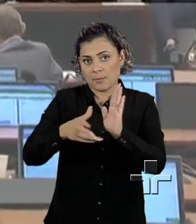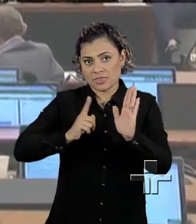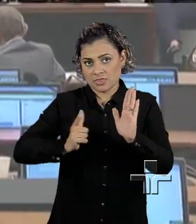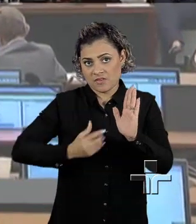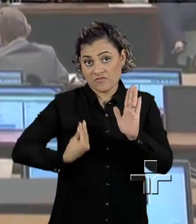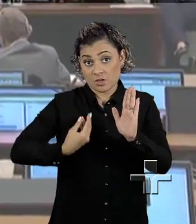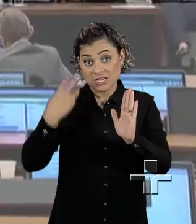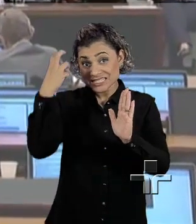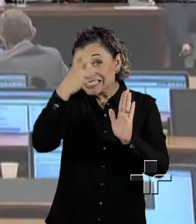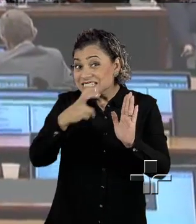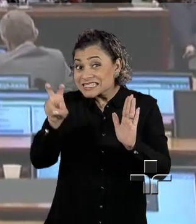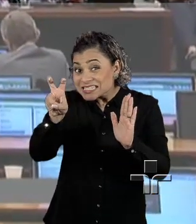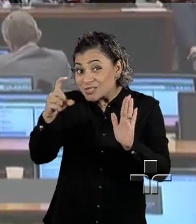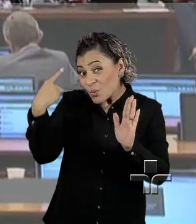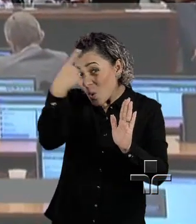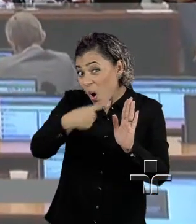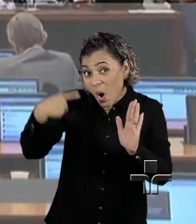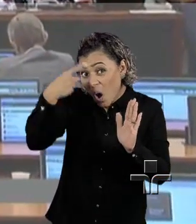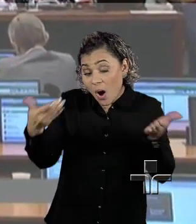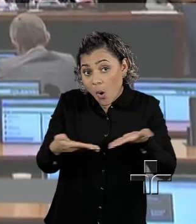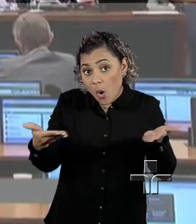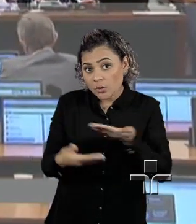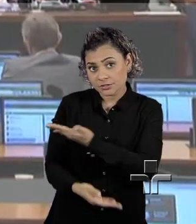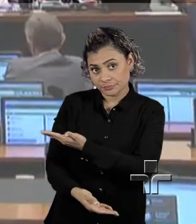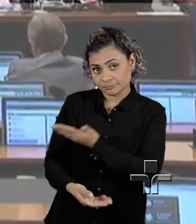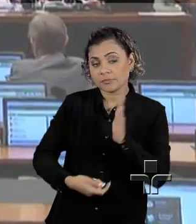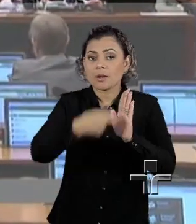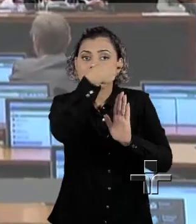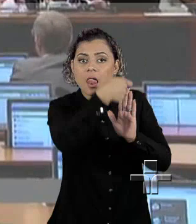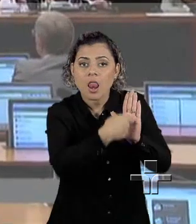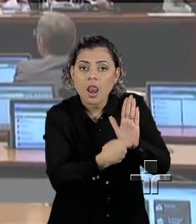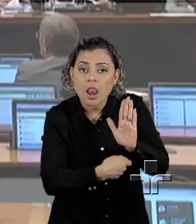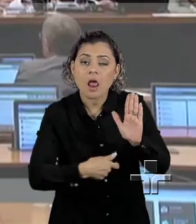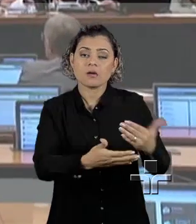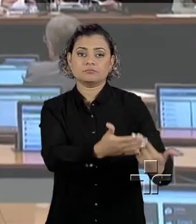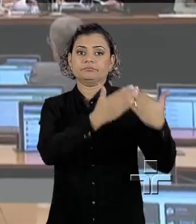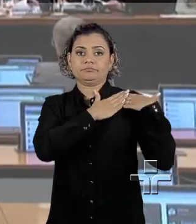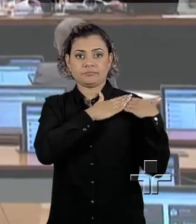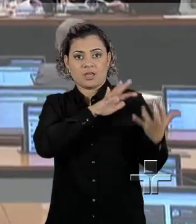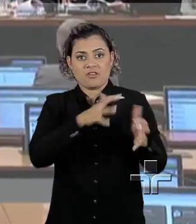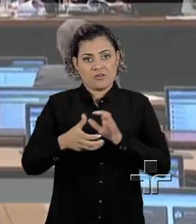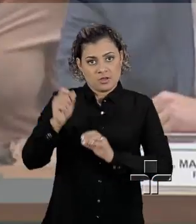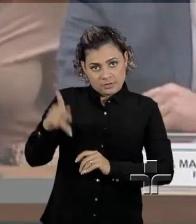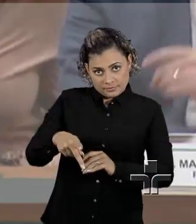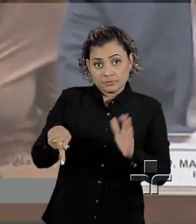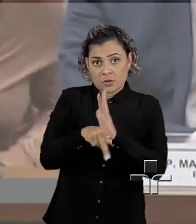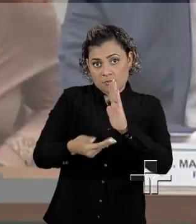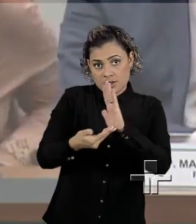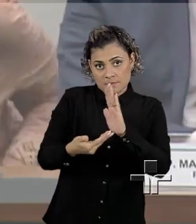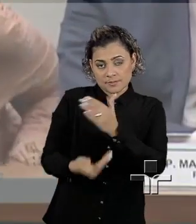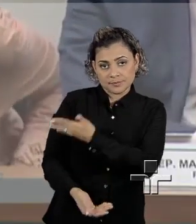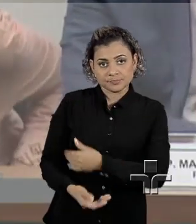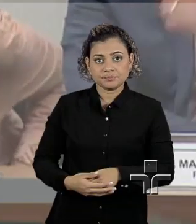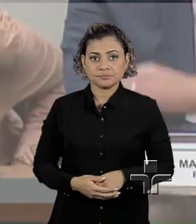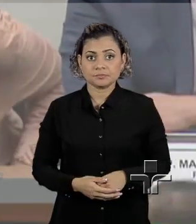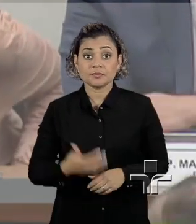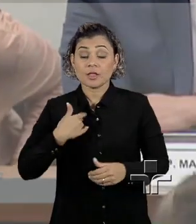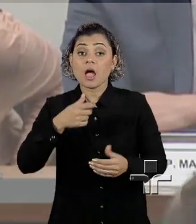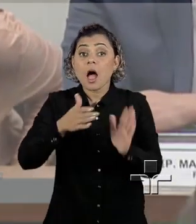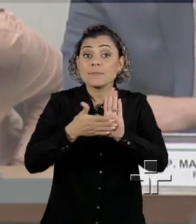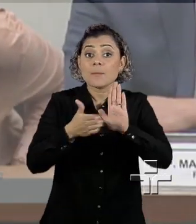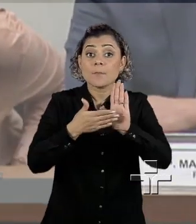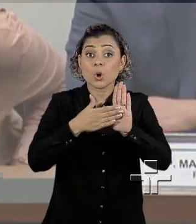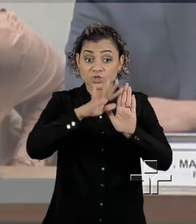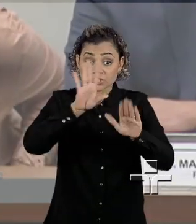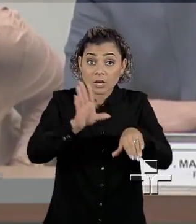5 horas de sessão até o voto do relator na Comissão Especial da Reforma da Previdência na Câmara. Pela aprovação da proposta de emenda